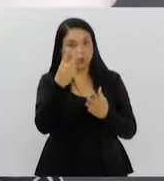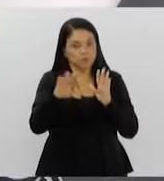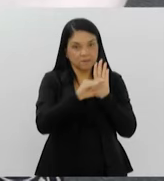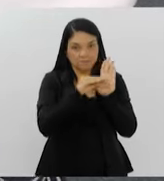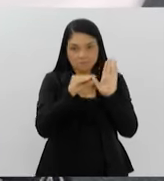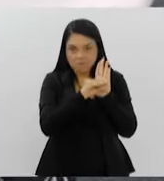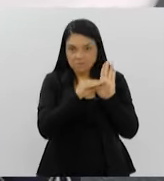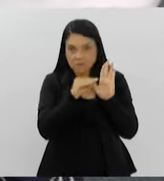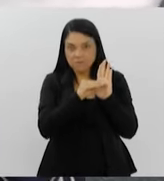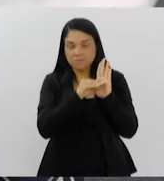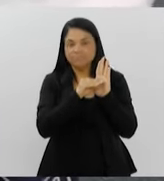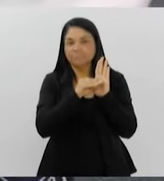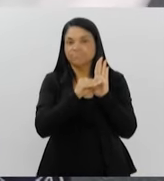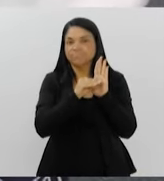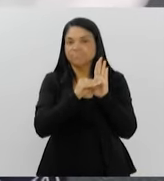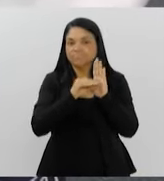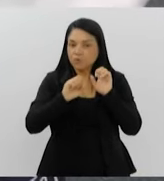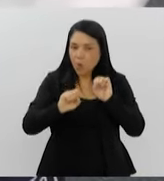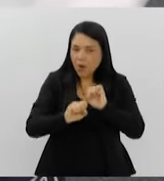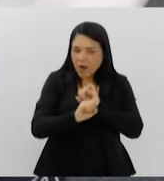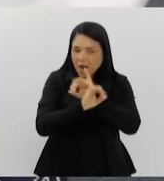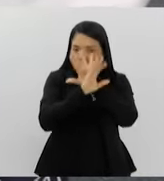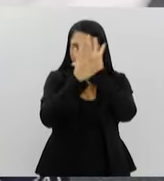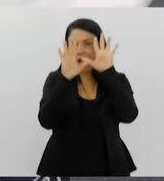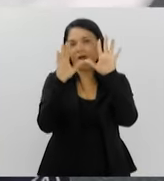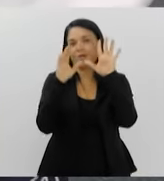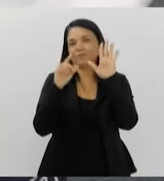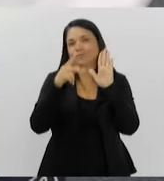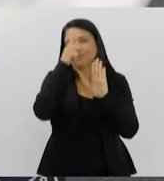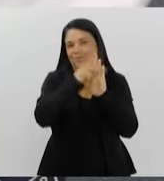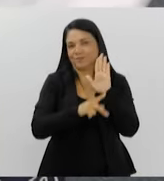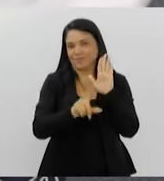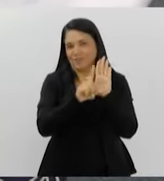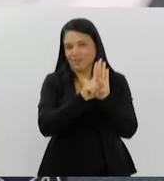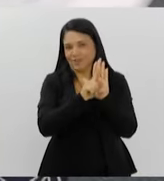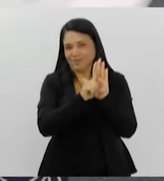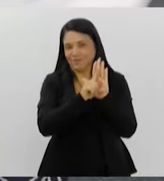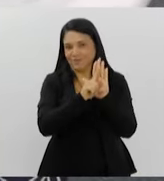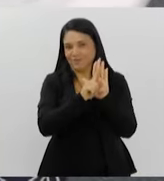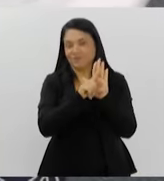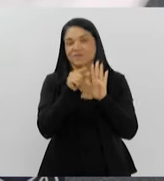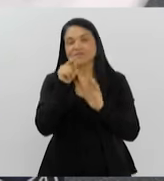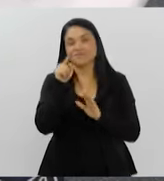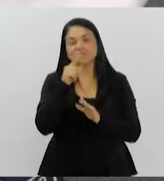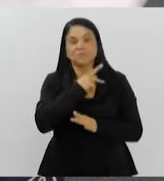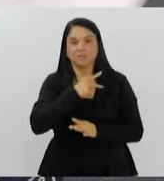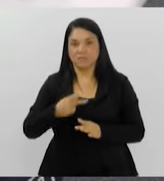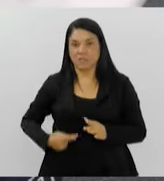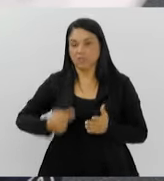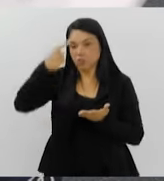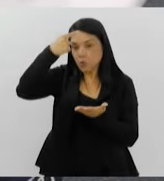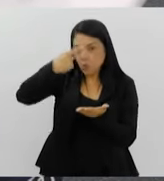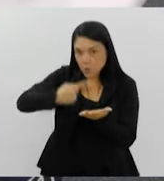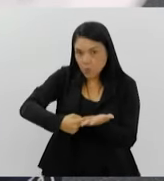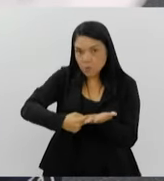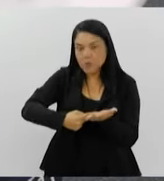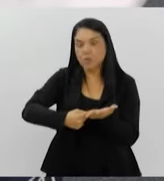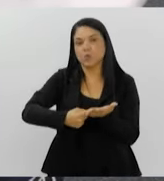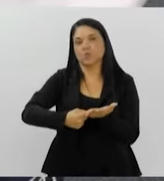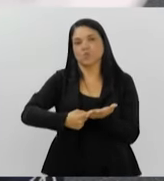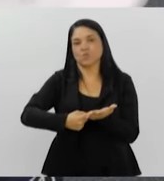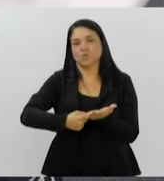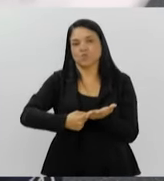clarificou mais ainda e vossa excelência cumprindo o que prometeu na semana